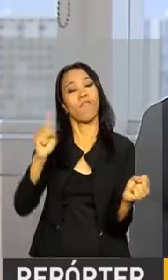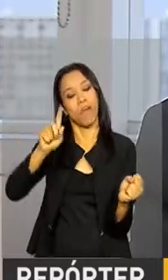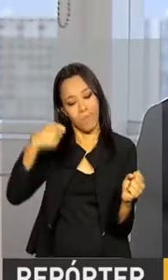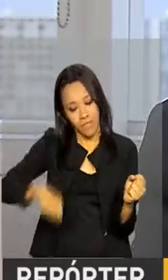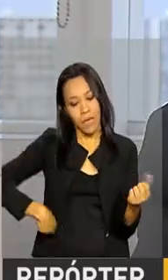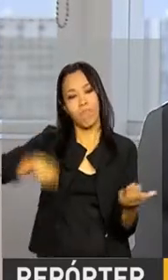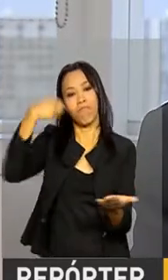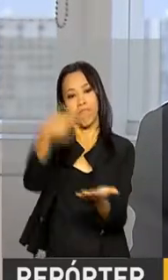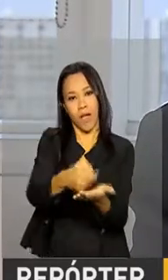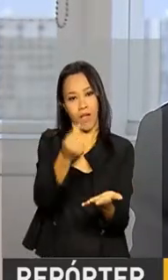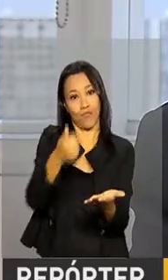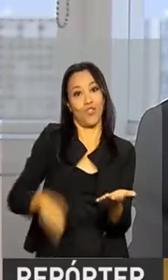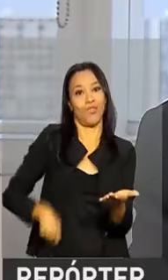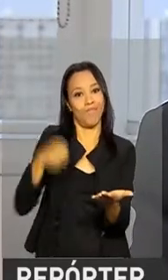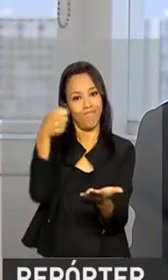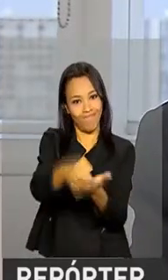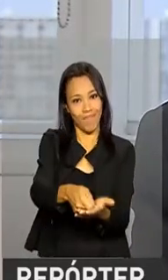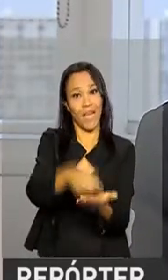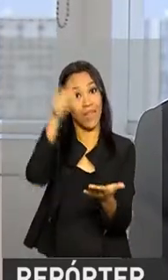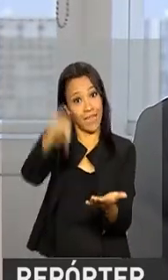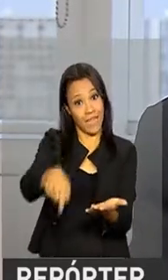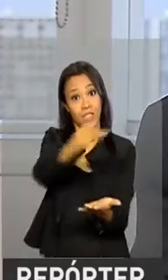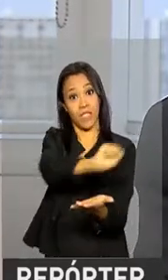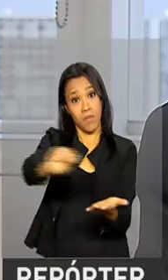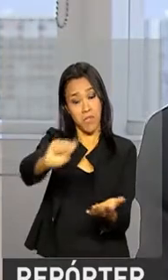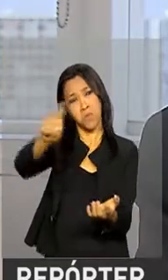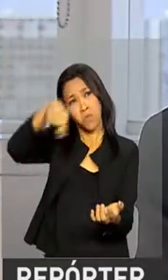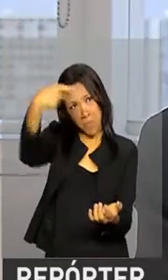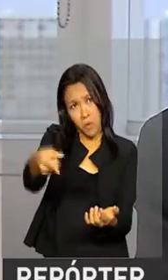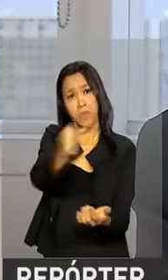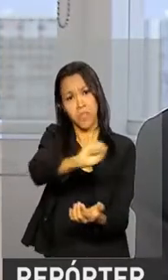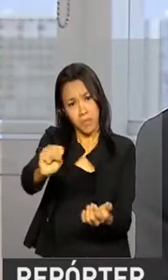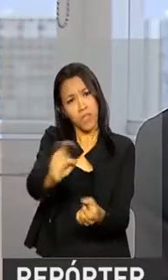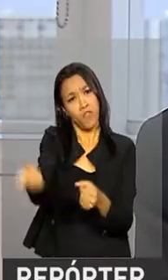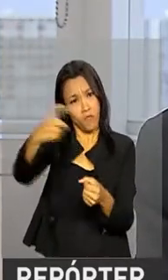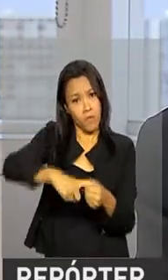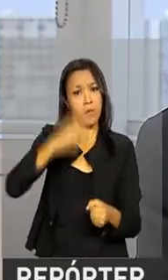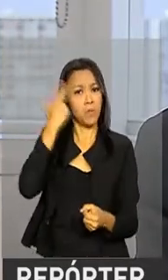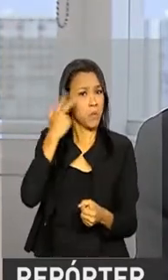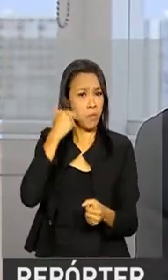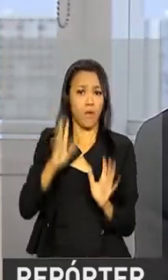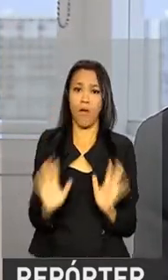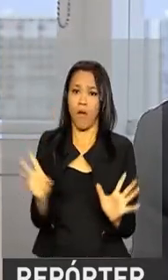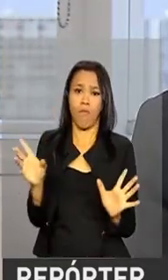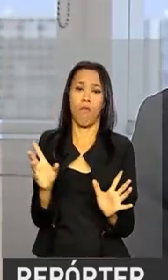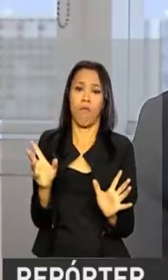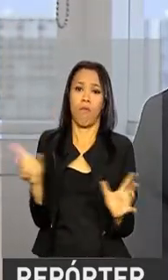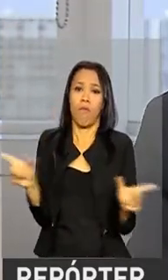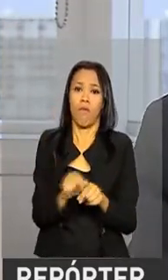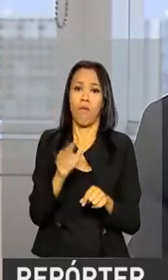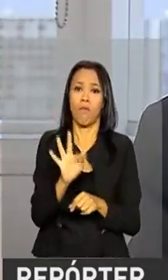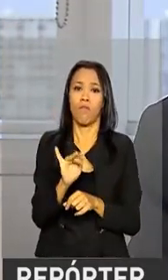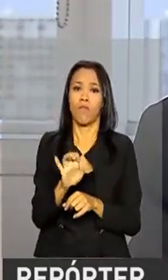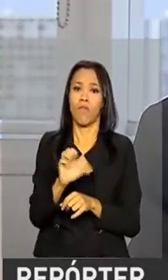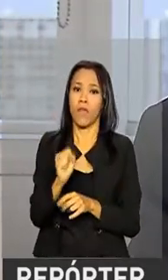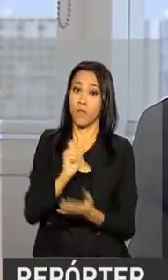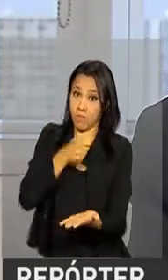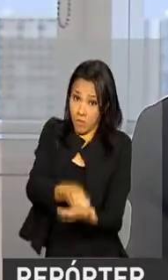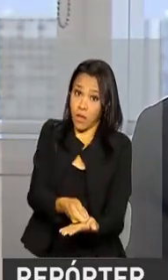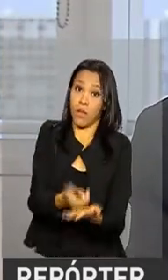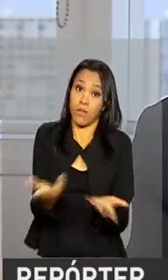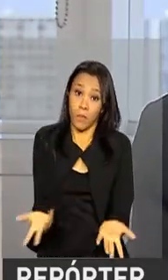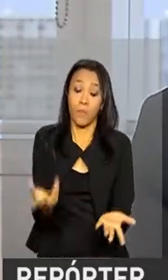a faculdade com recurso próprio neste semestre o segmento que vai pode retomar o financiamento sem problemas então por isso que a gente estimula